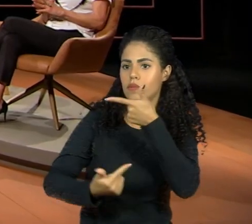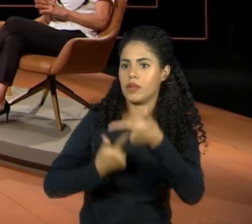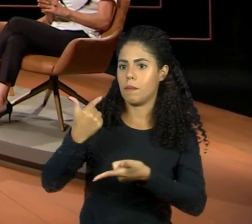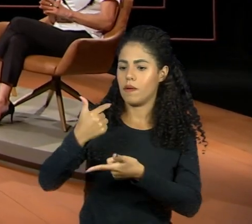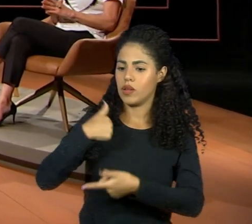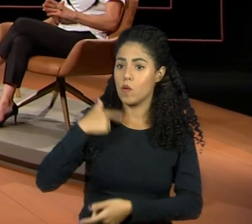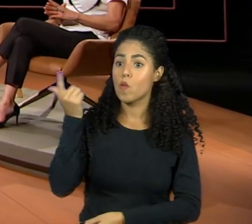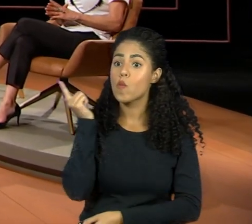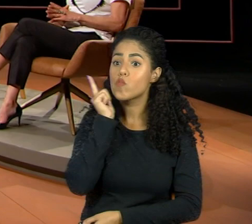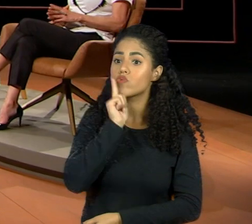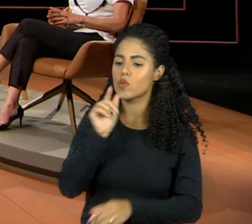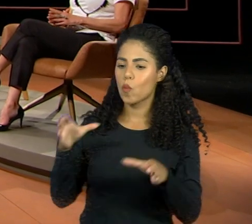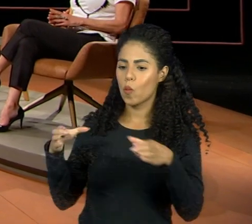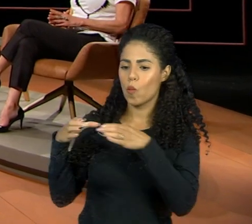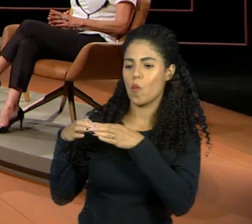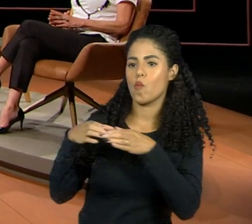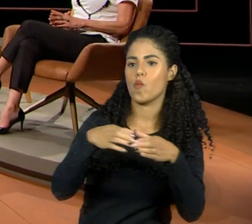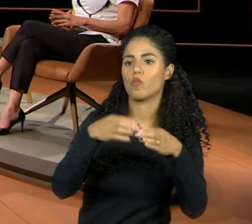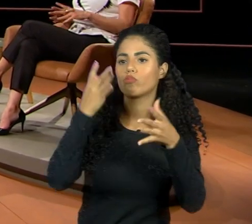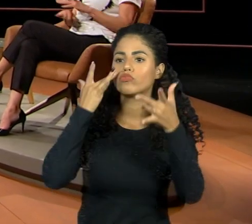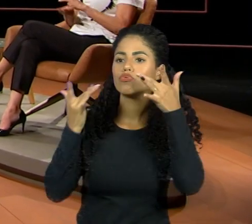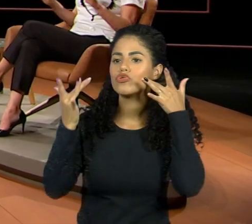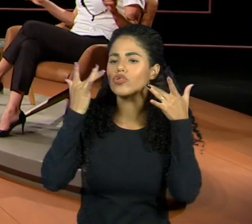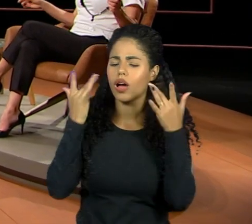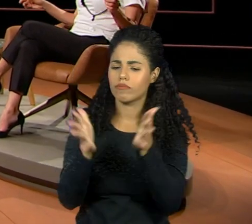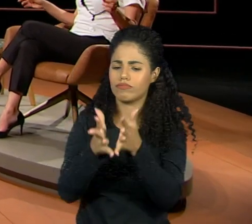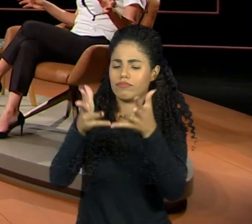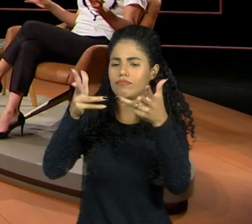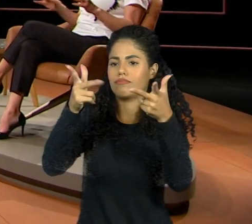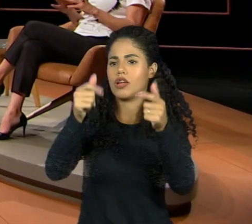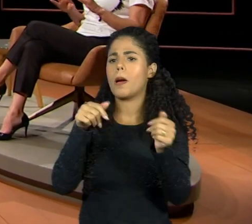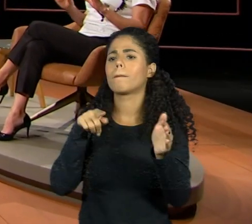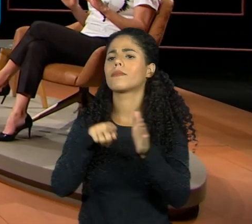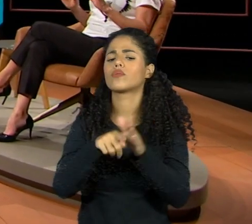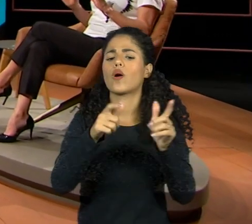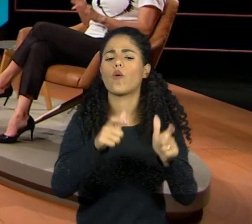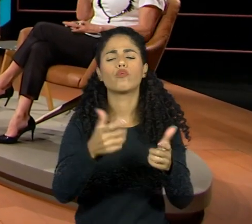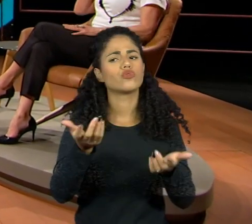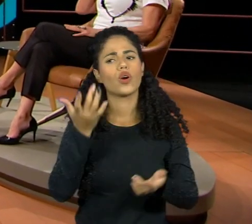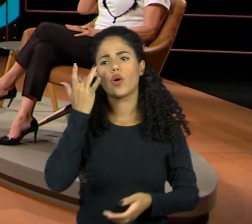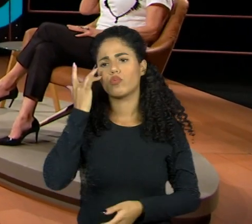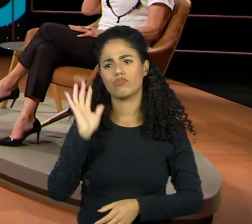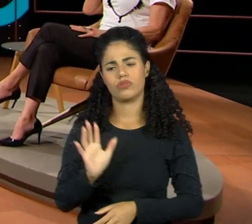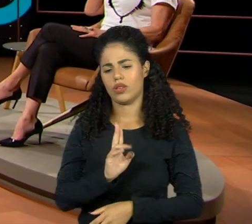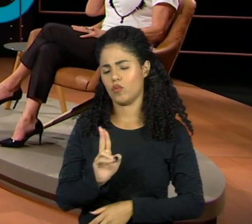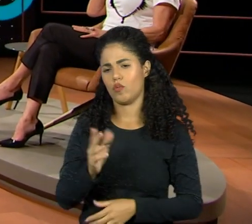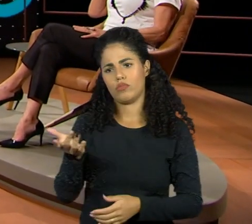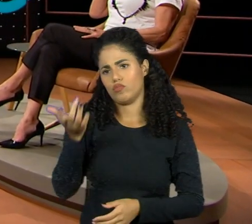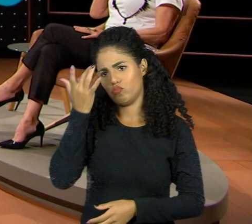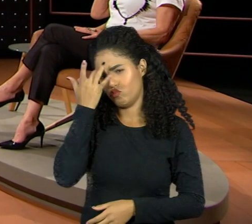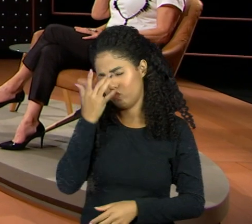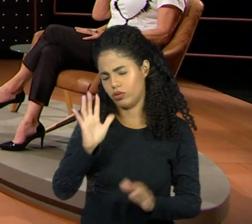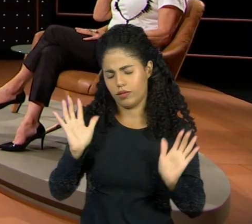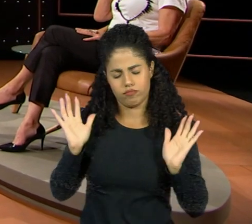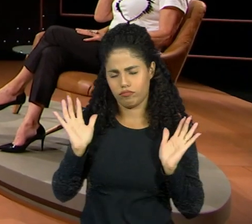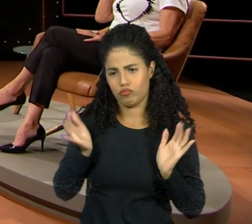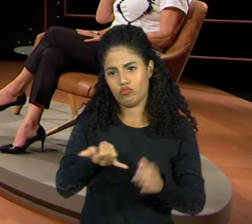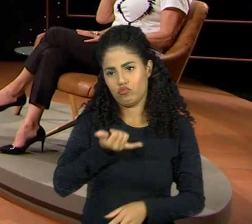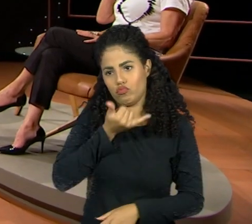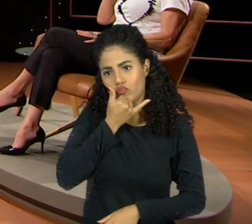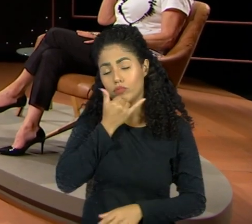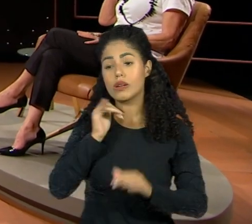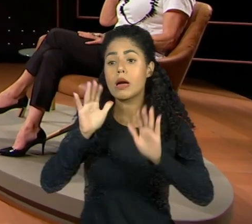com um elenco maravilhoso, só não me perguntem nomes, porque eu estou ruim de nome. Mas